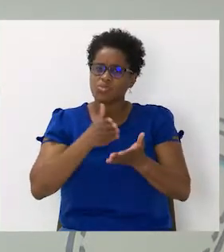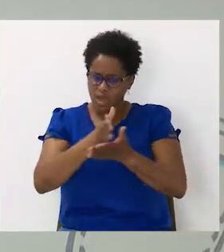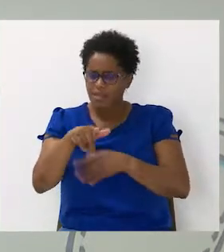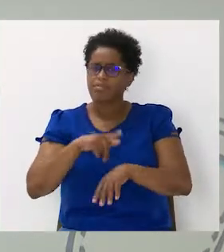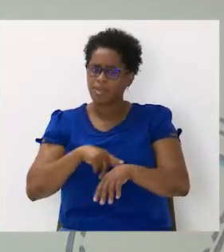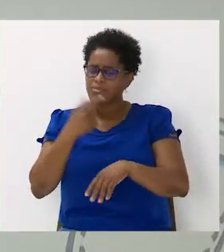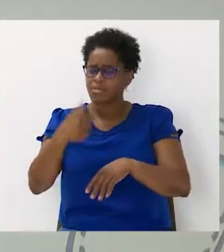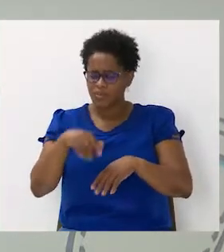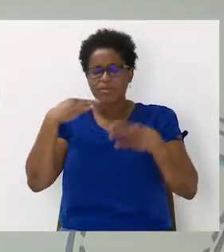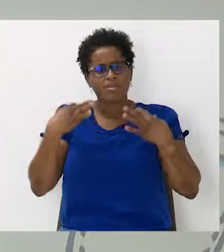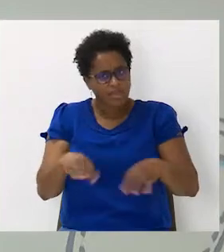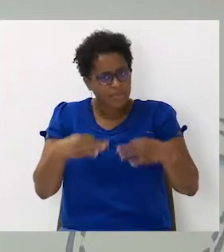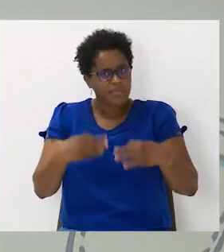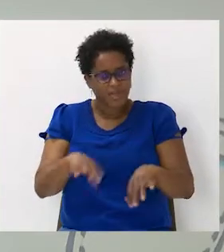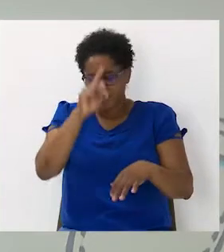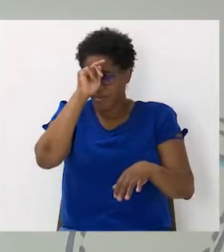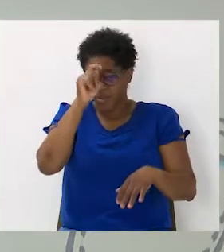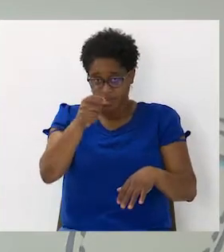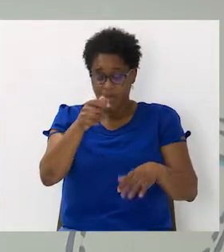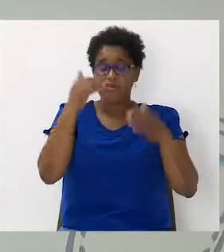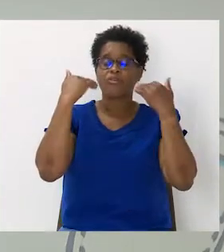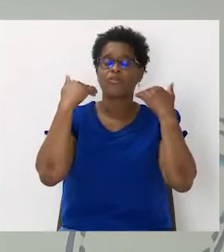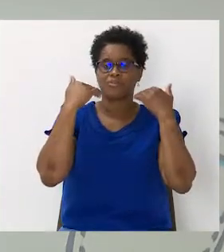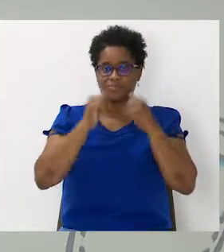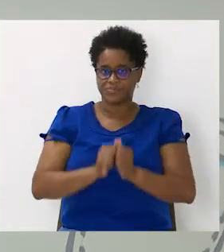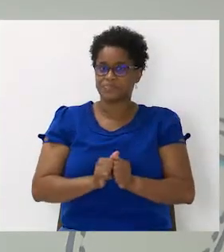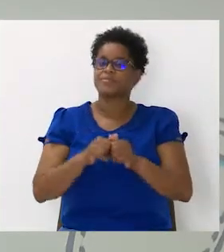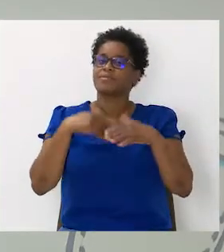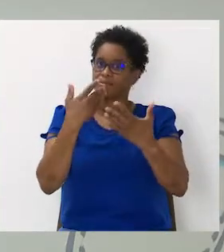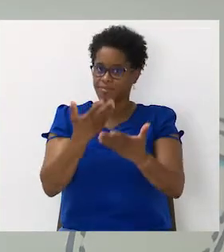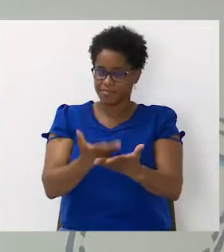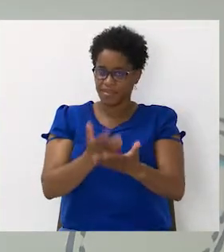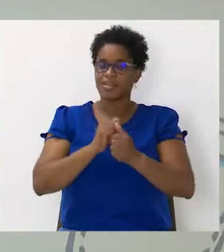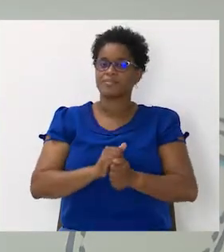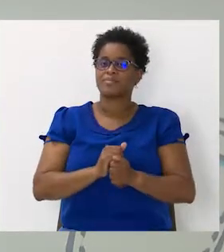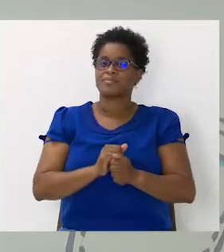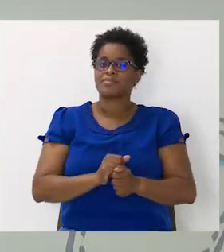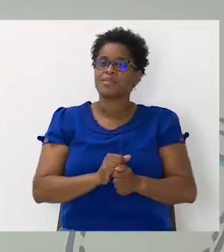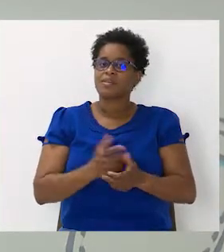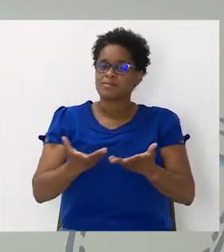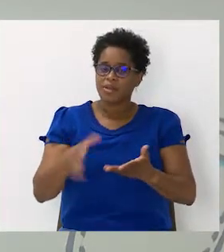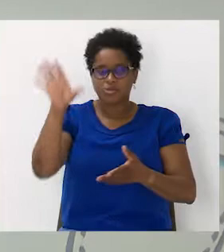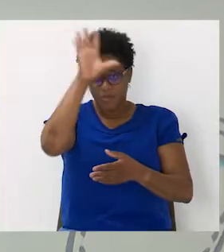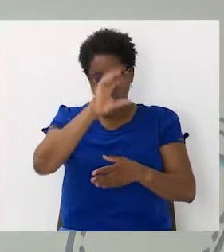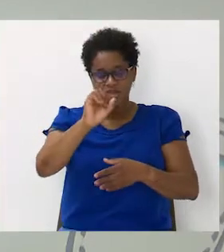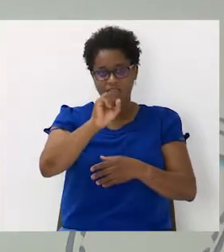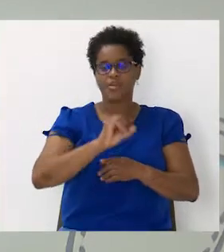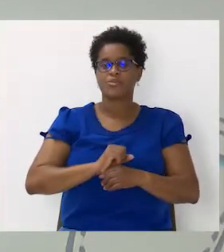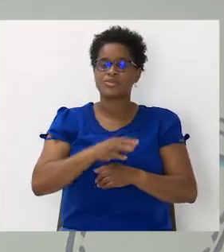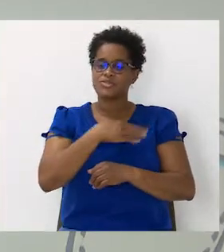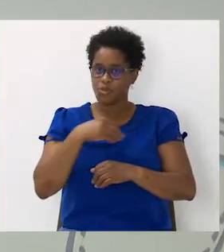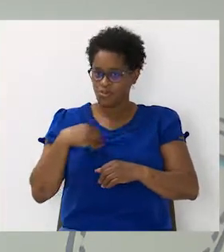devemos sempre cumprir as orientações dadas pelo Ministério